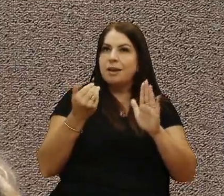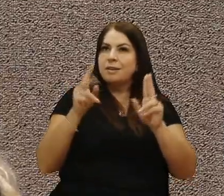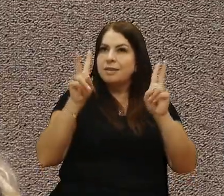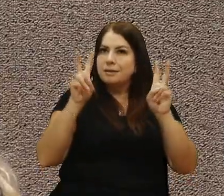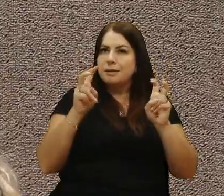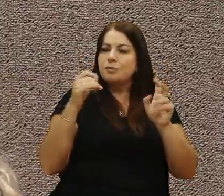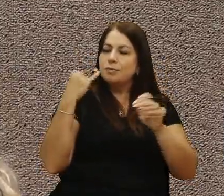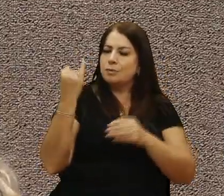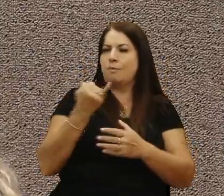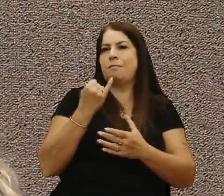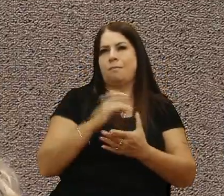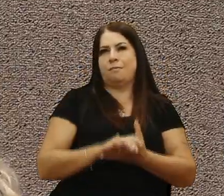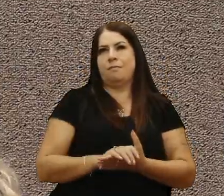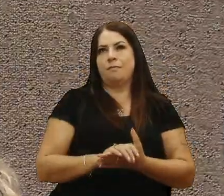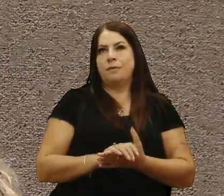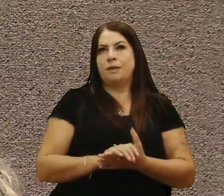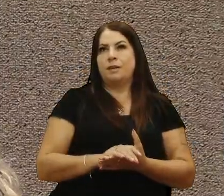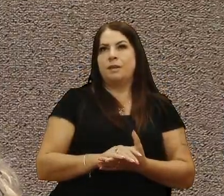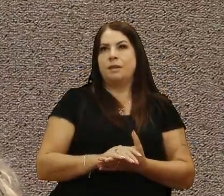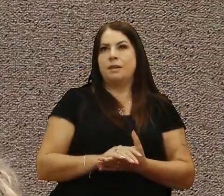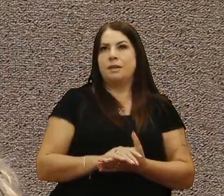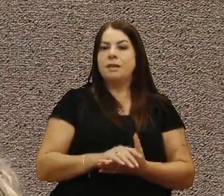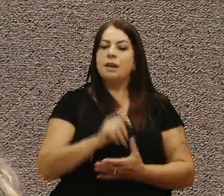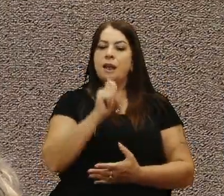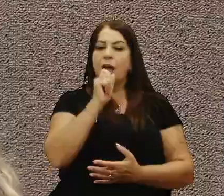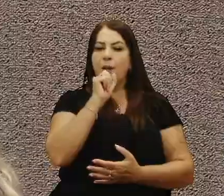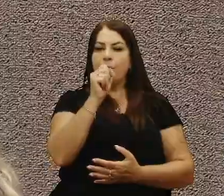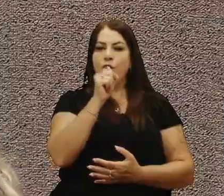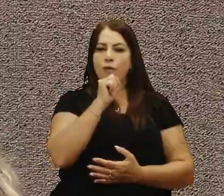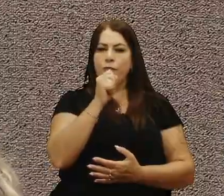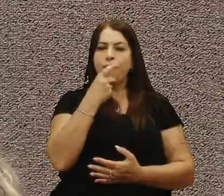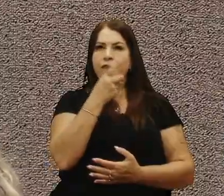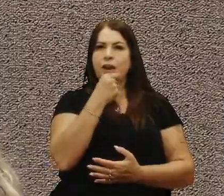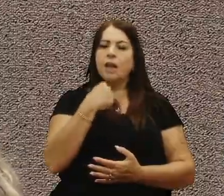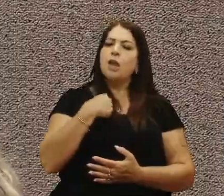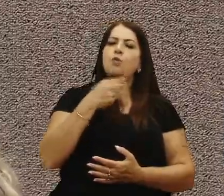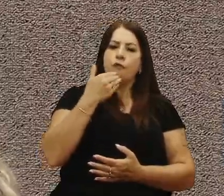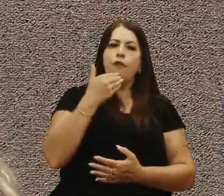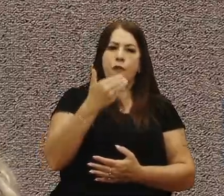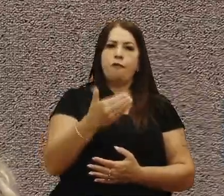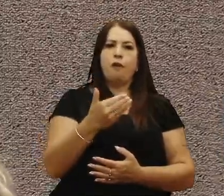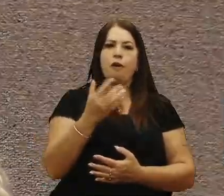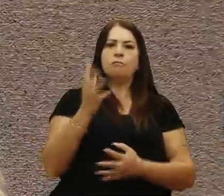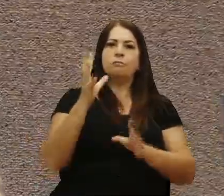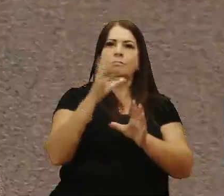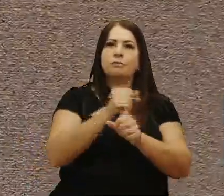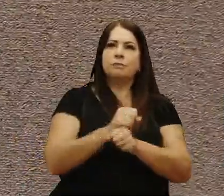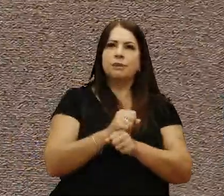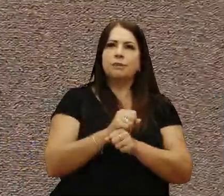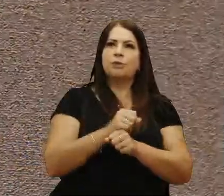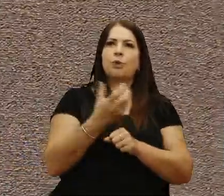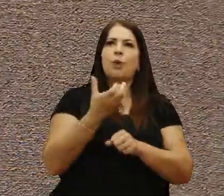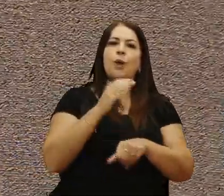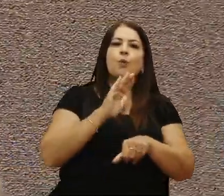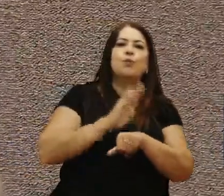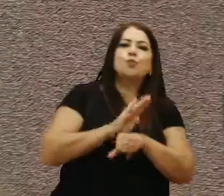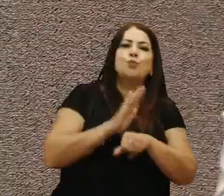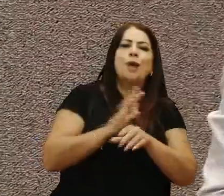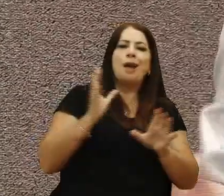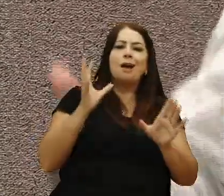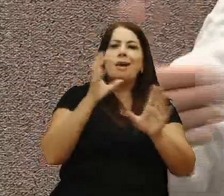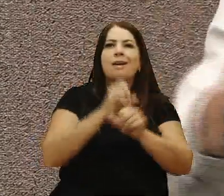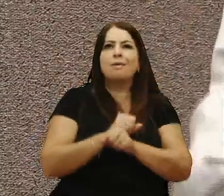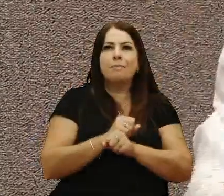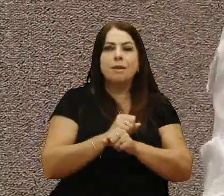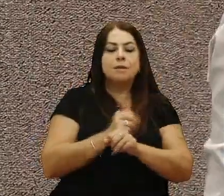tão importantes. Na frente do microfone, eles vêm aqui e dizem, não, porque eu sou a favor dos animais, porque eu quero ajudar os animais.